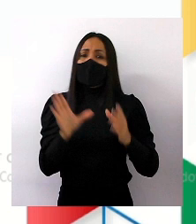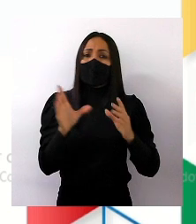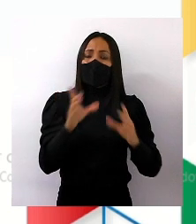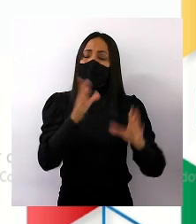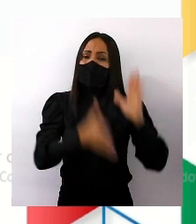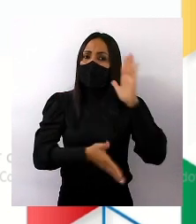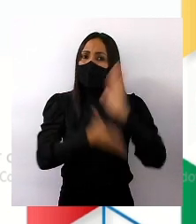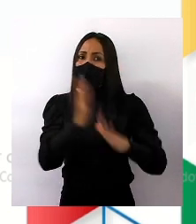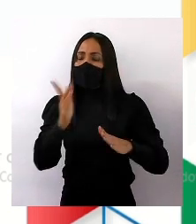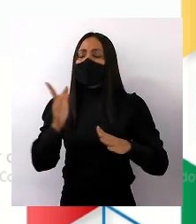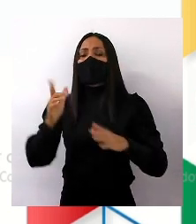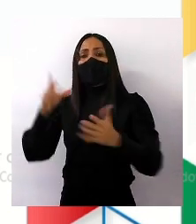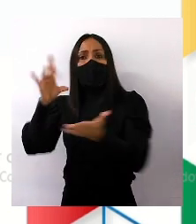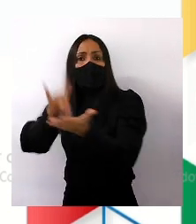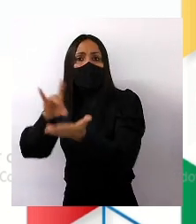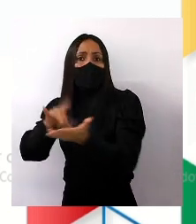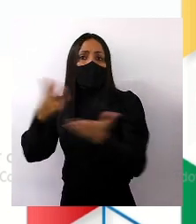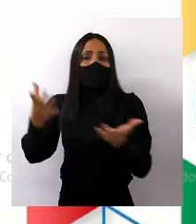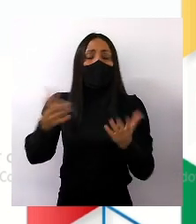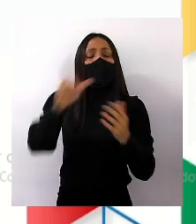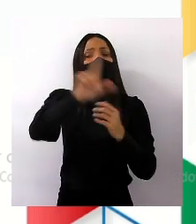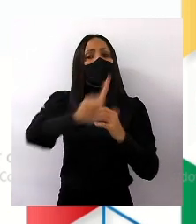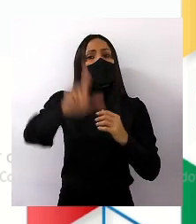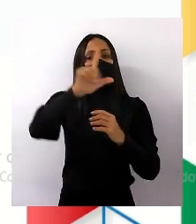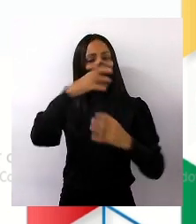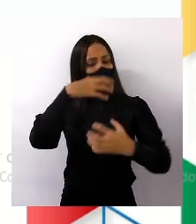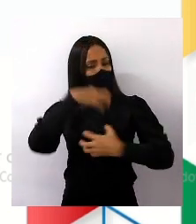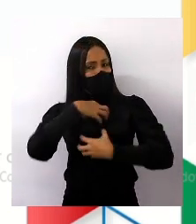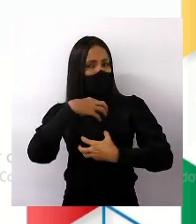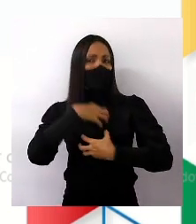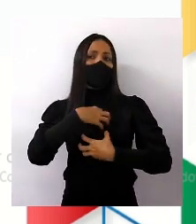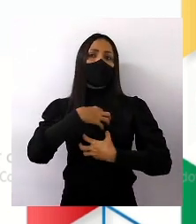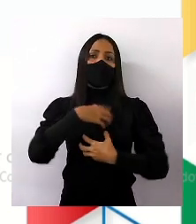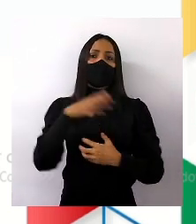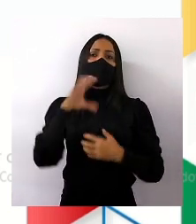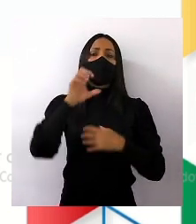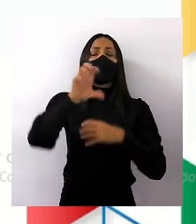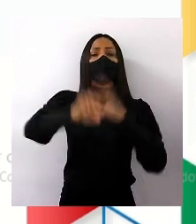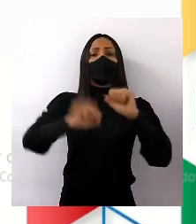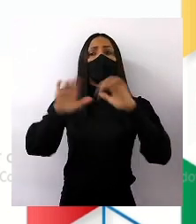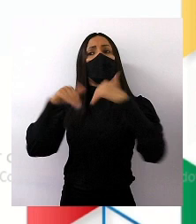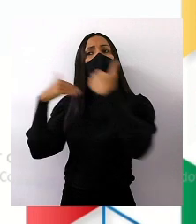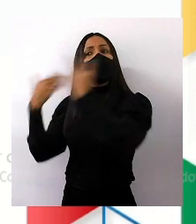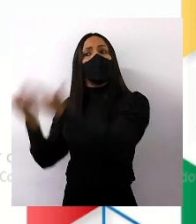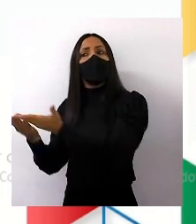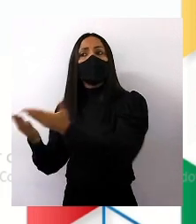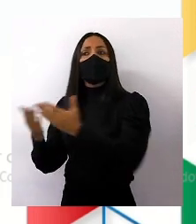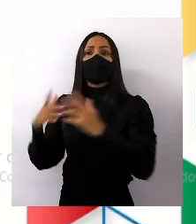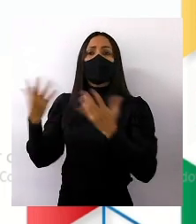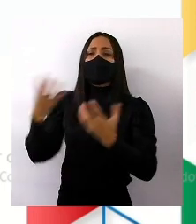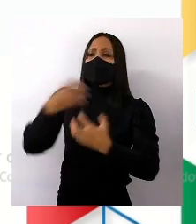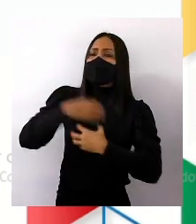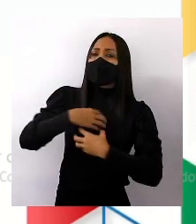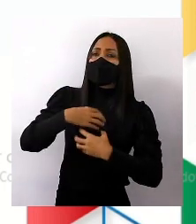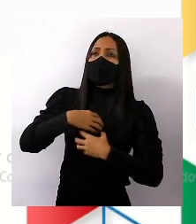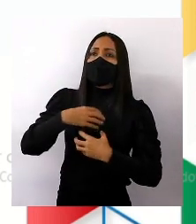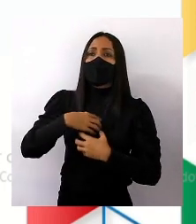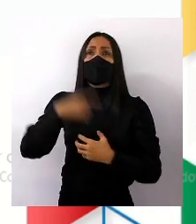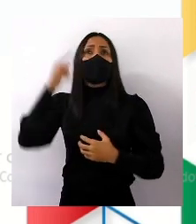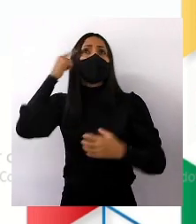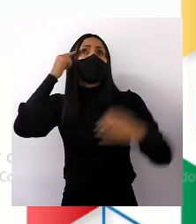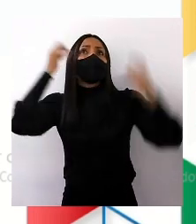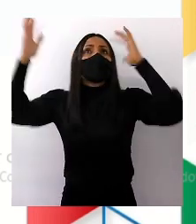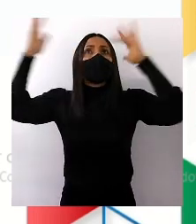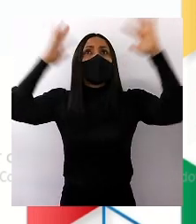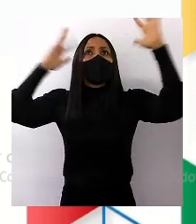literatura nos promove essa sensação de repente, irmos para um outro lugar, viajar com os nossos